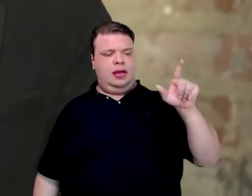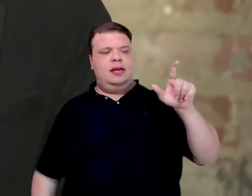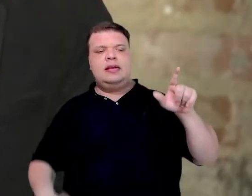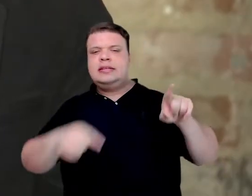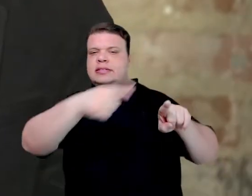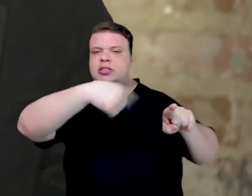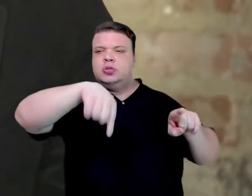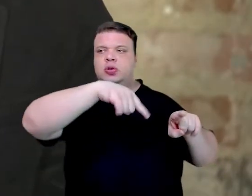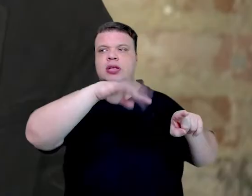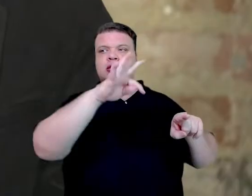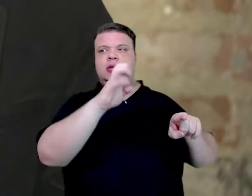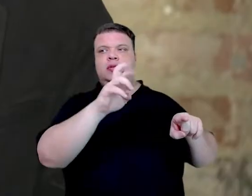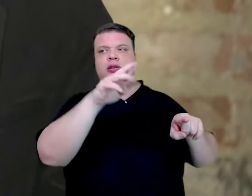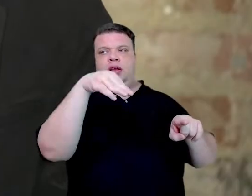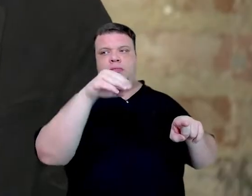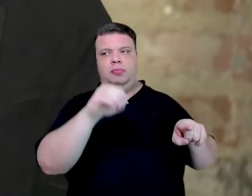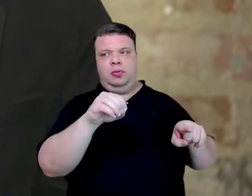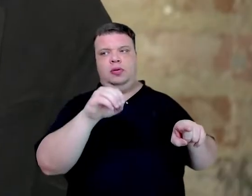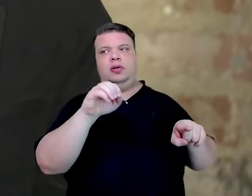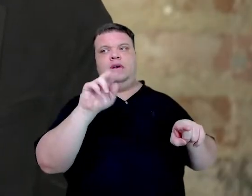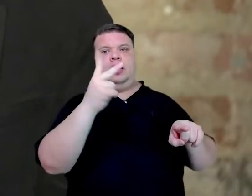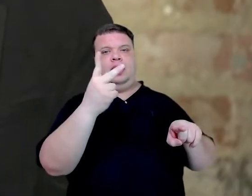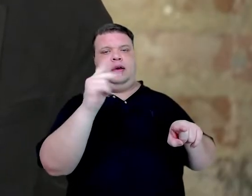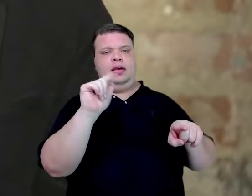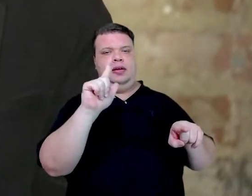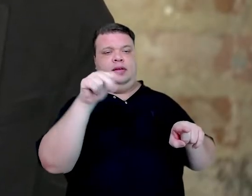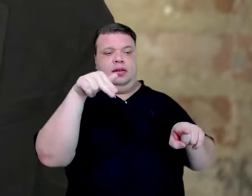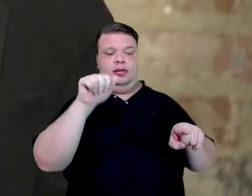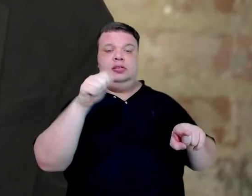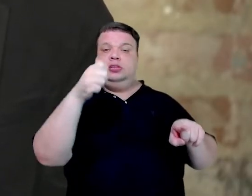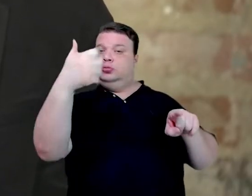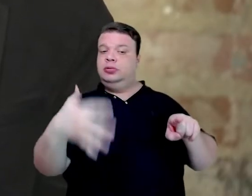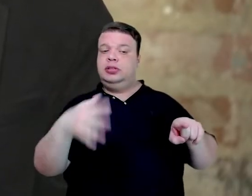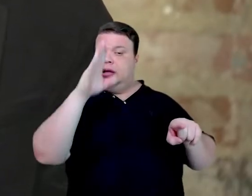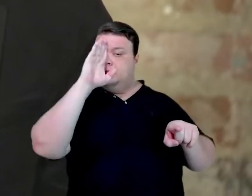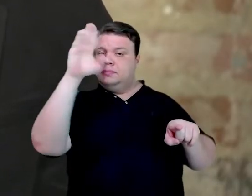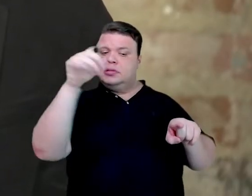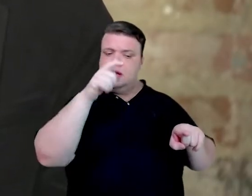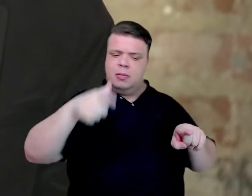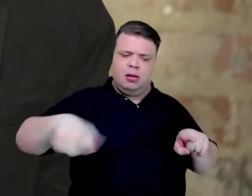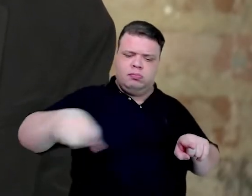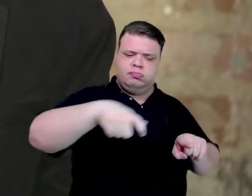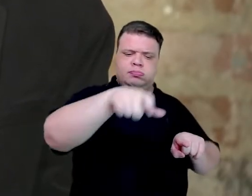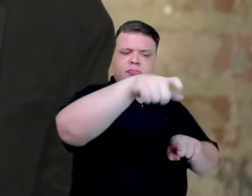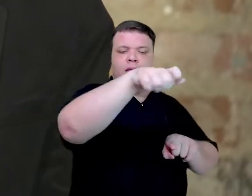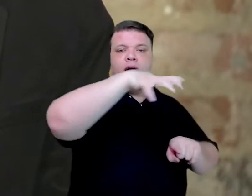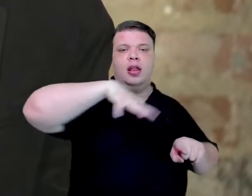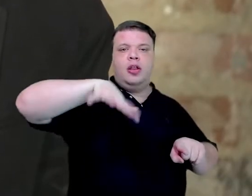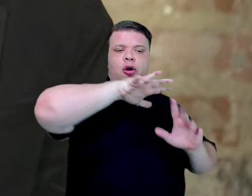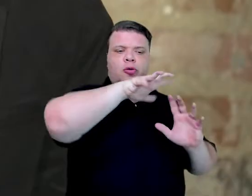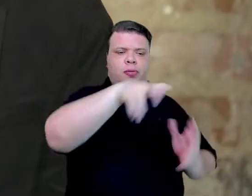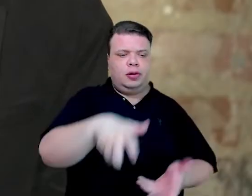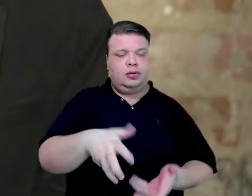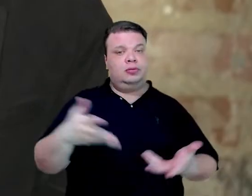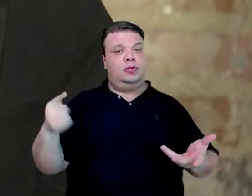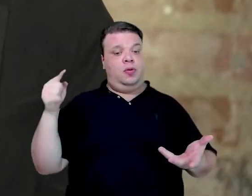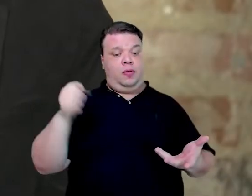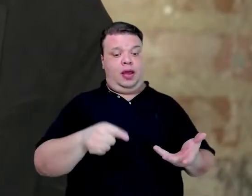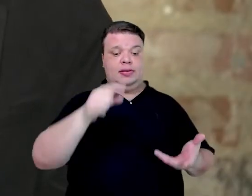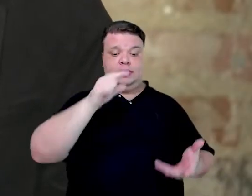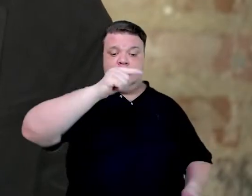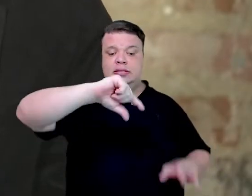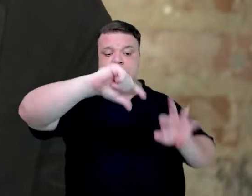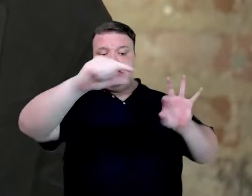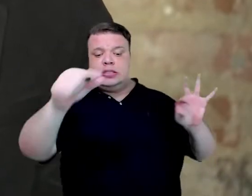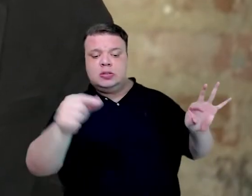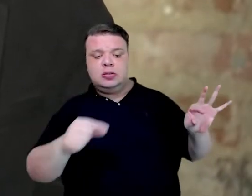segunda componente é a circulação termoalina. Então, esse é um termo usado para descrever as grandes correntes oceânicas do